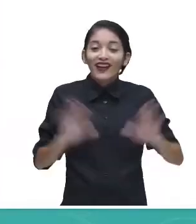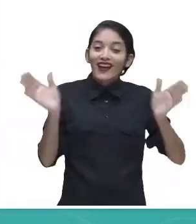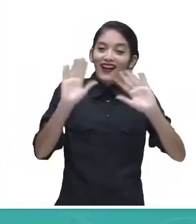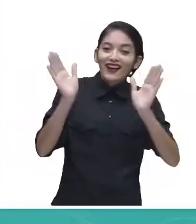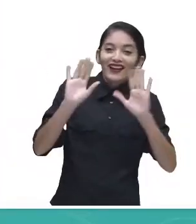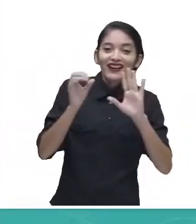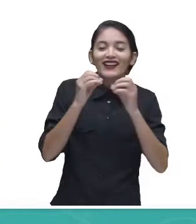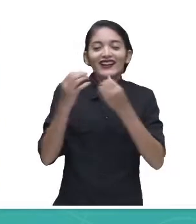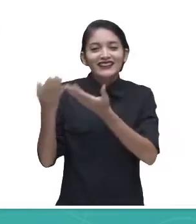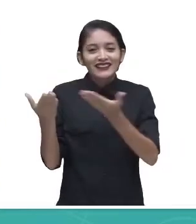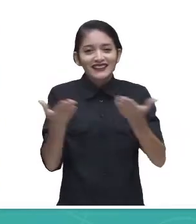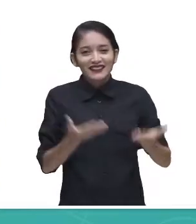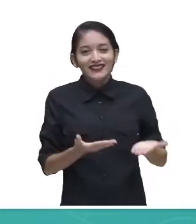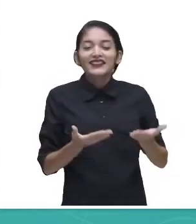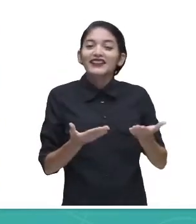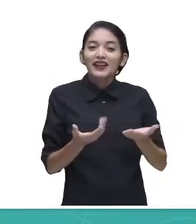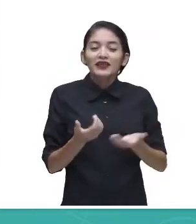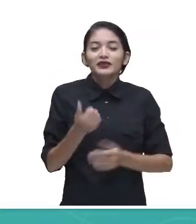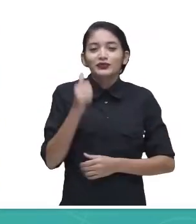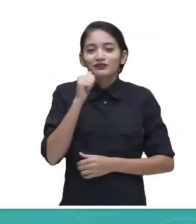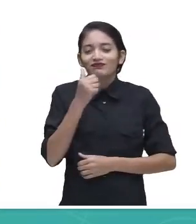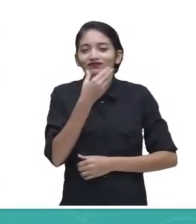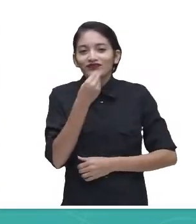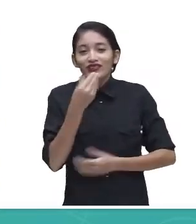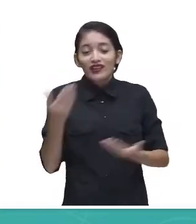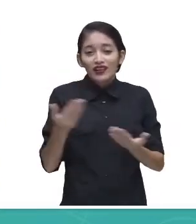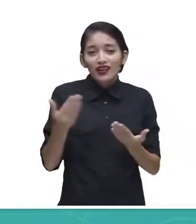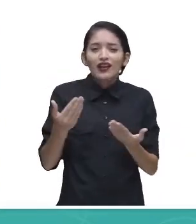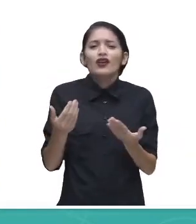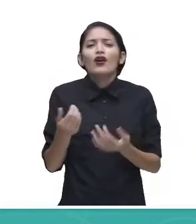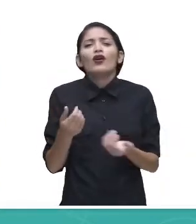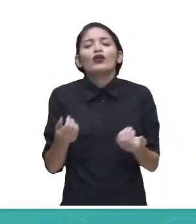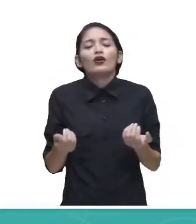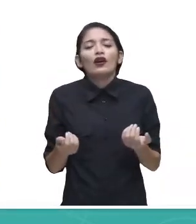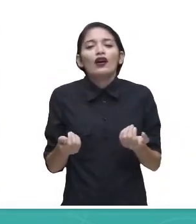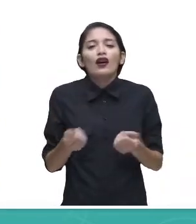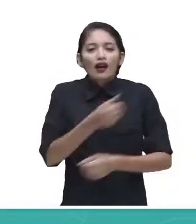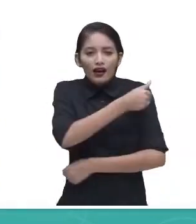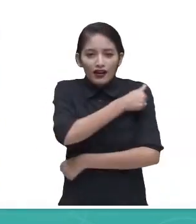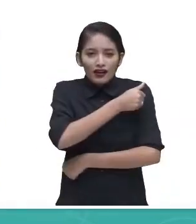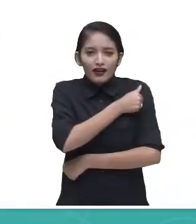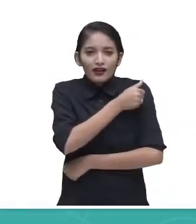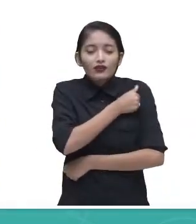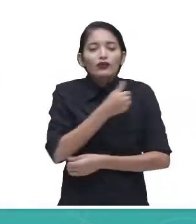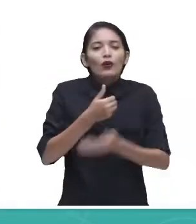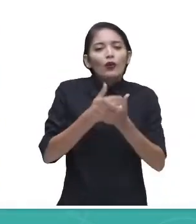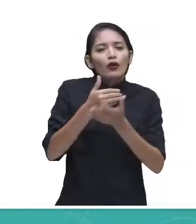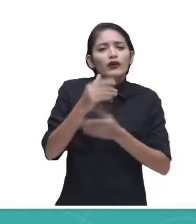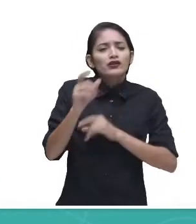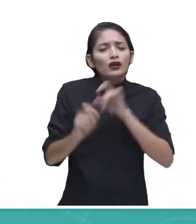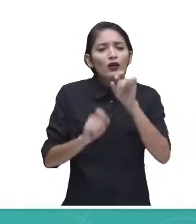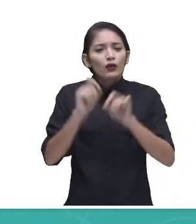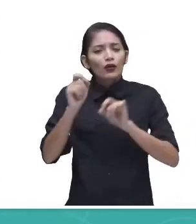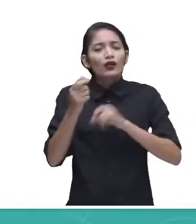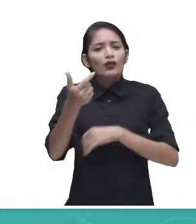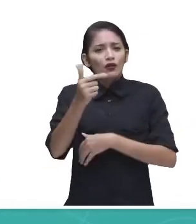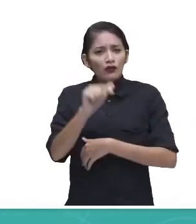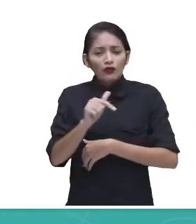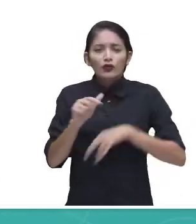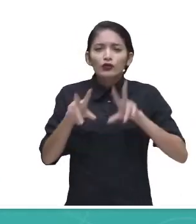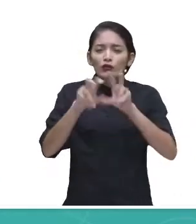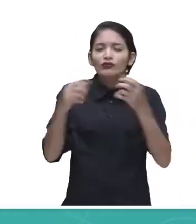Olá, sejam todos muito bem-vindos, alunos da 8ª etapa. Nós vamos iniciar com mais um